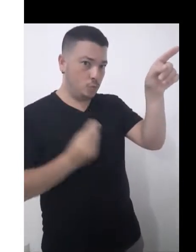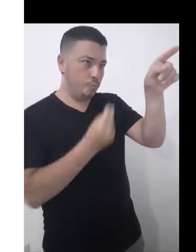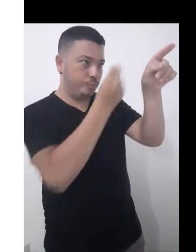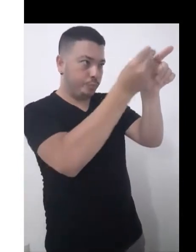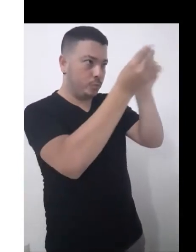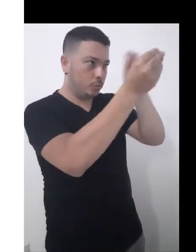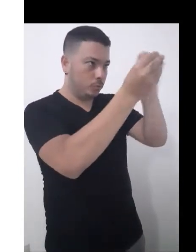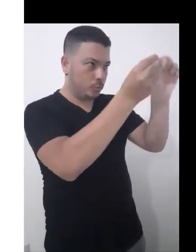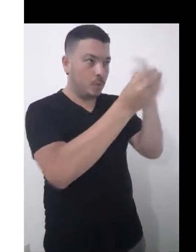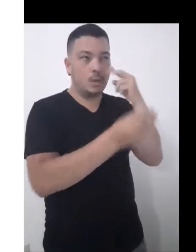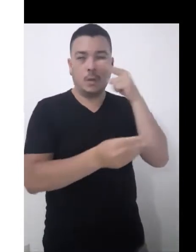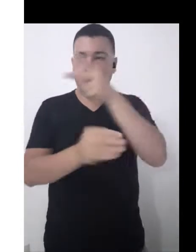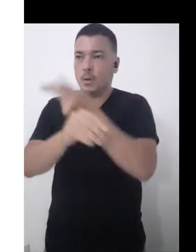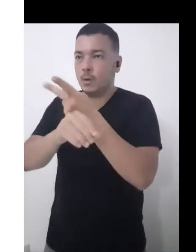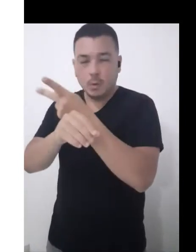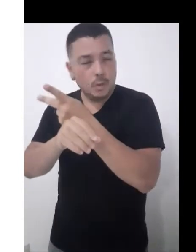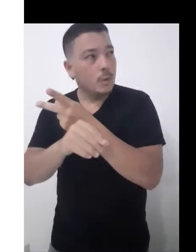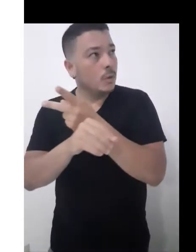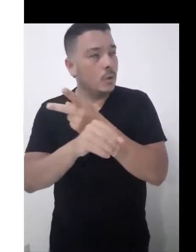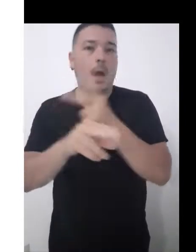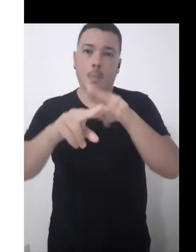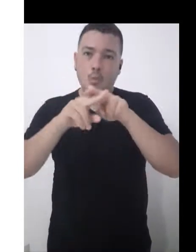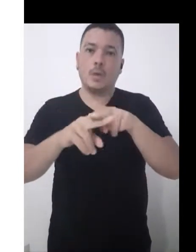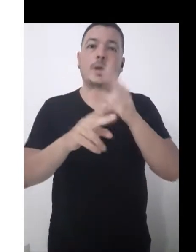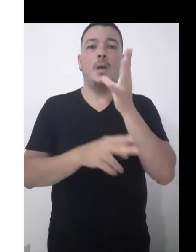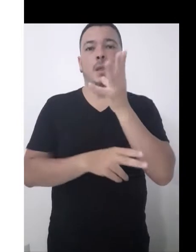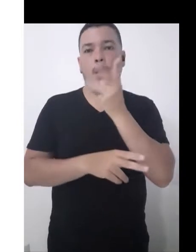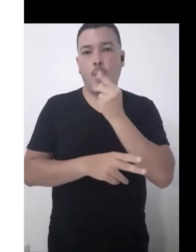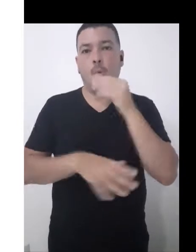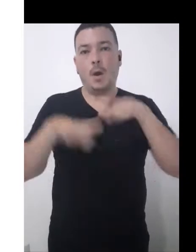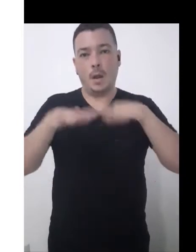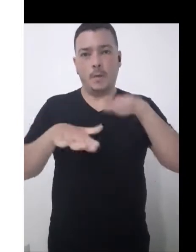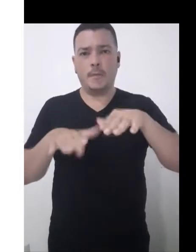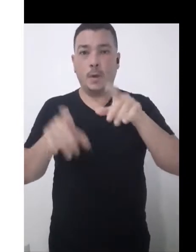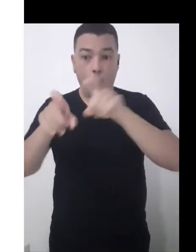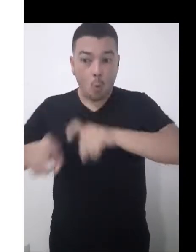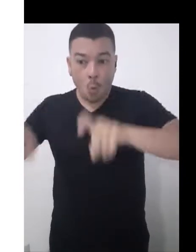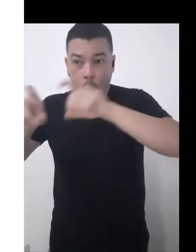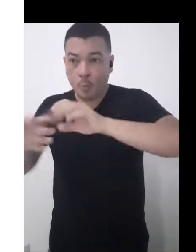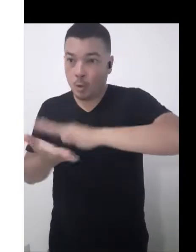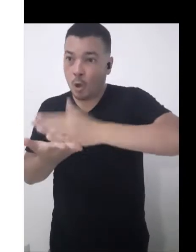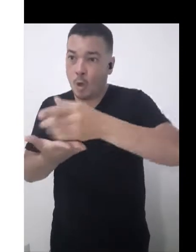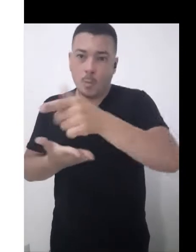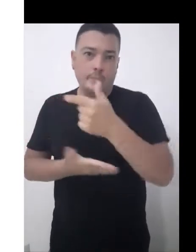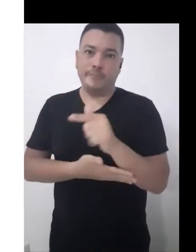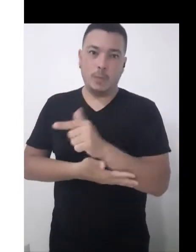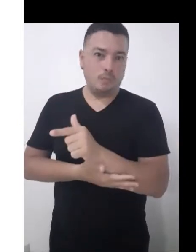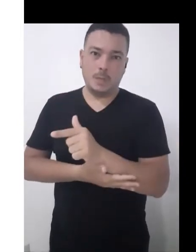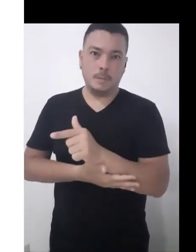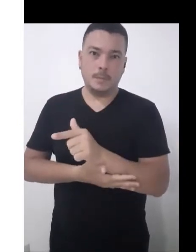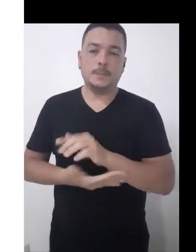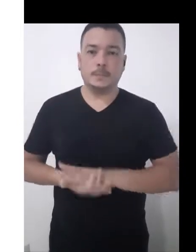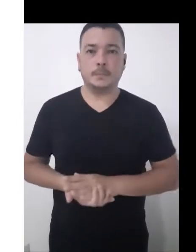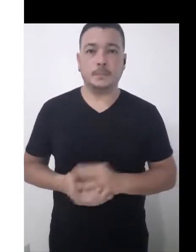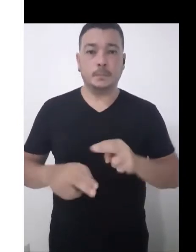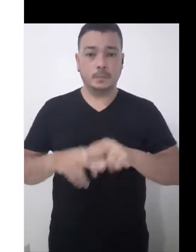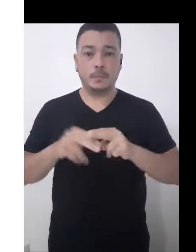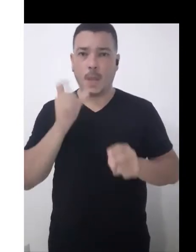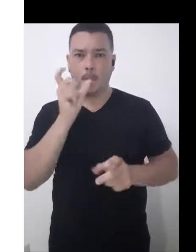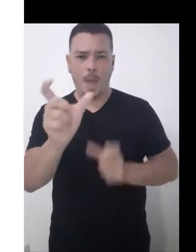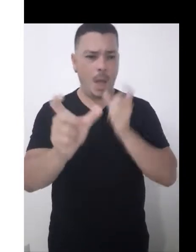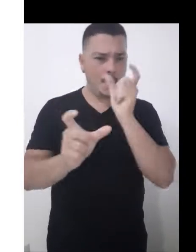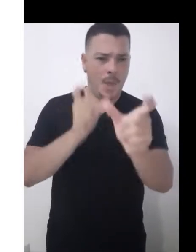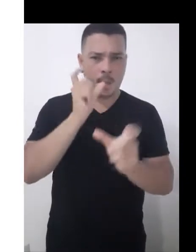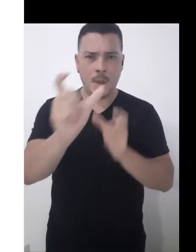nossos desktops, notebooks, eles não têm essa característica. Então, já joguei para vocês aí uma série de termos, de